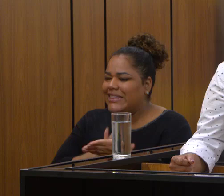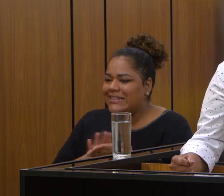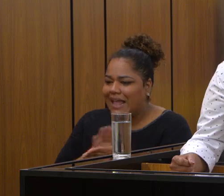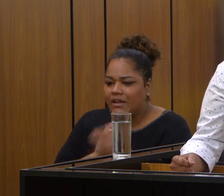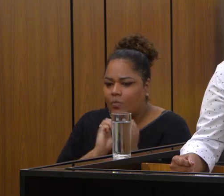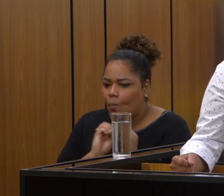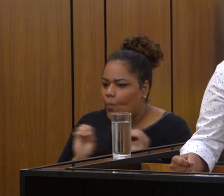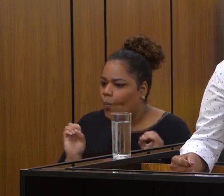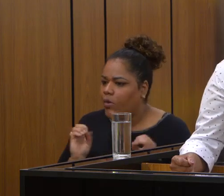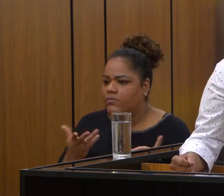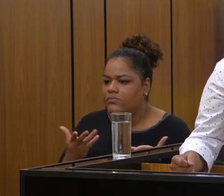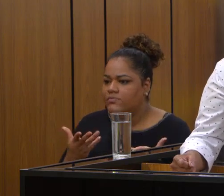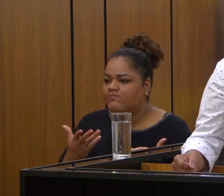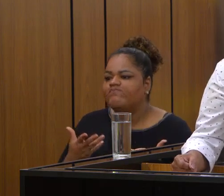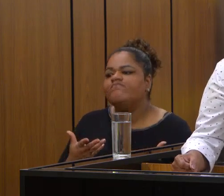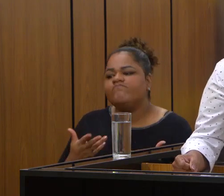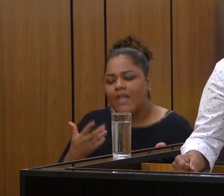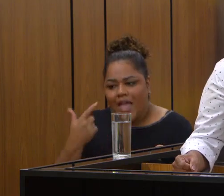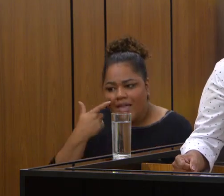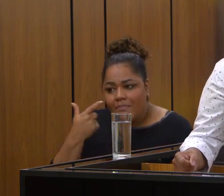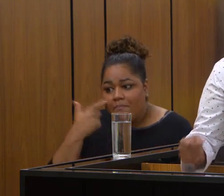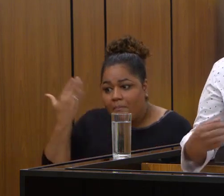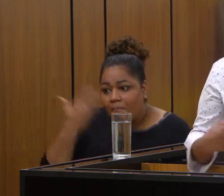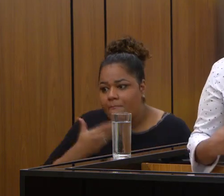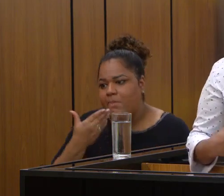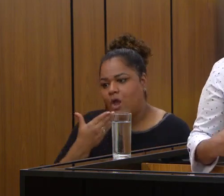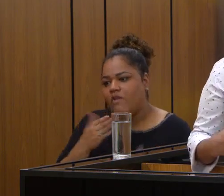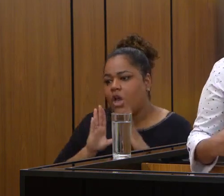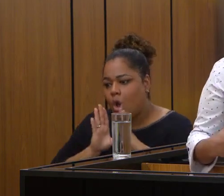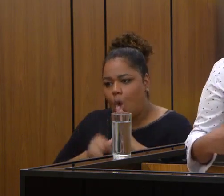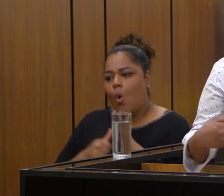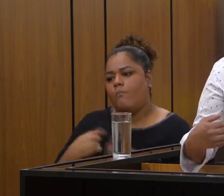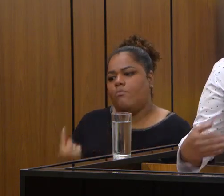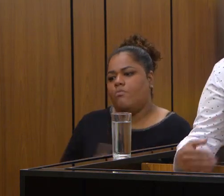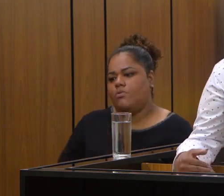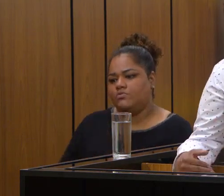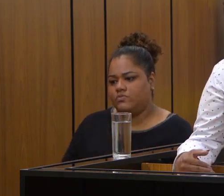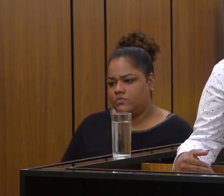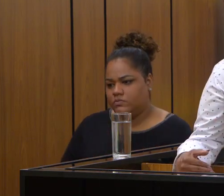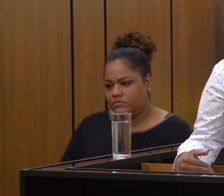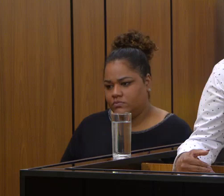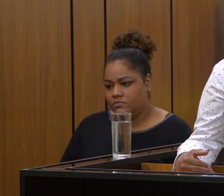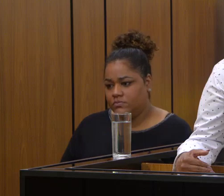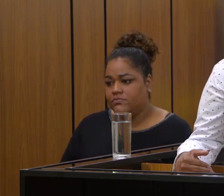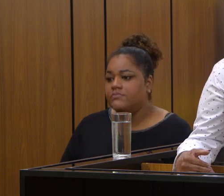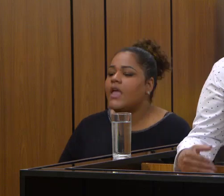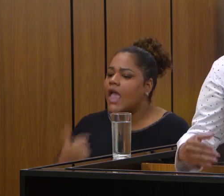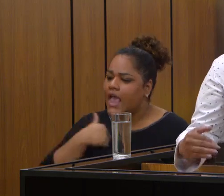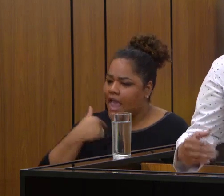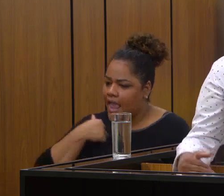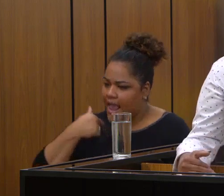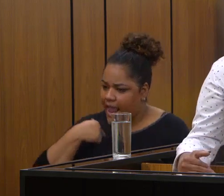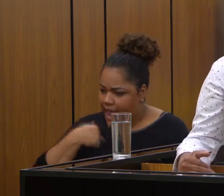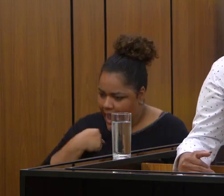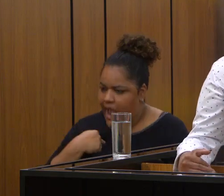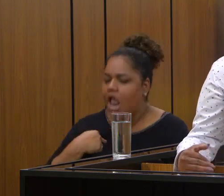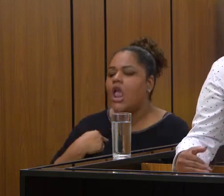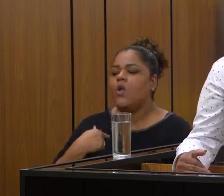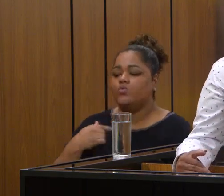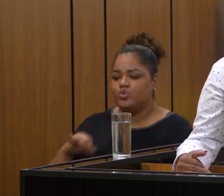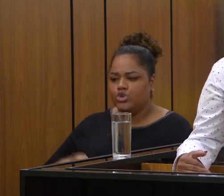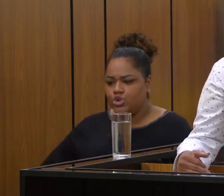usaram a gente mesmo porque eu sou vítima eu